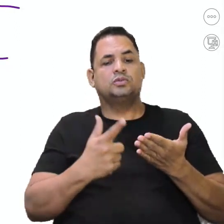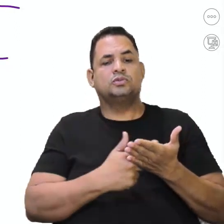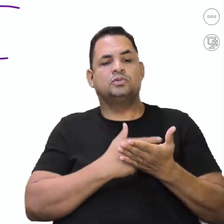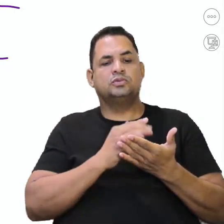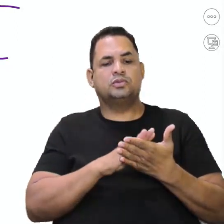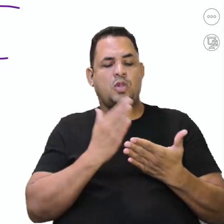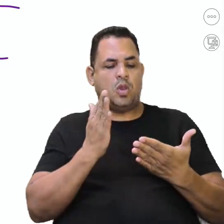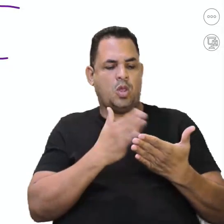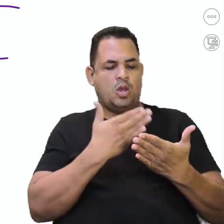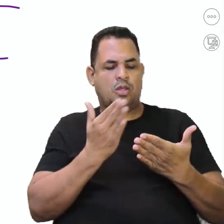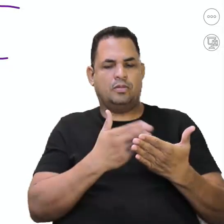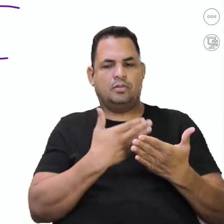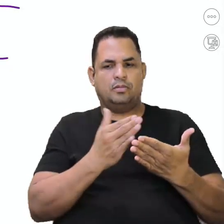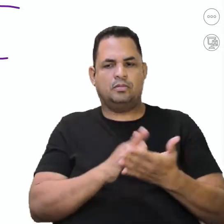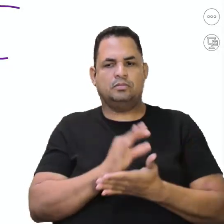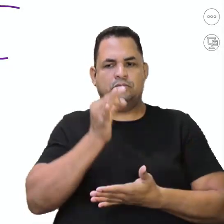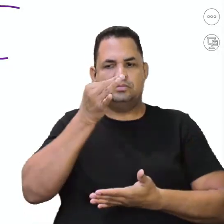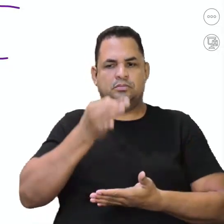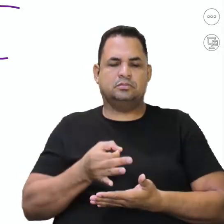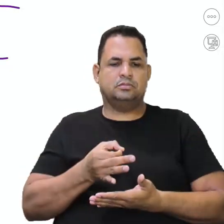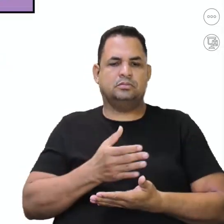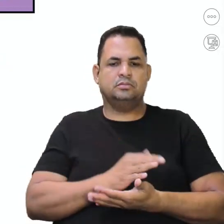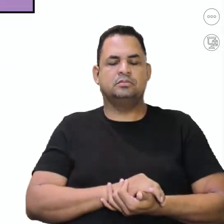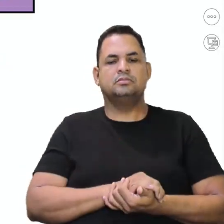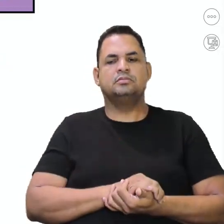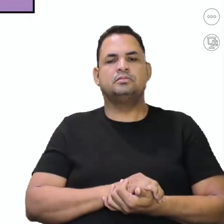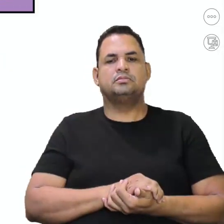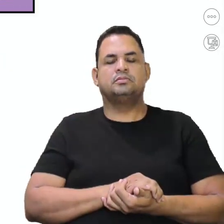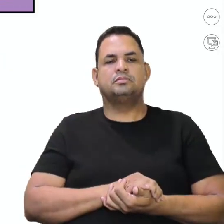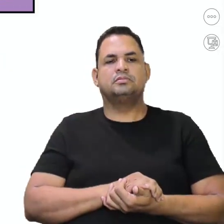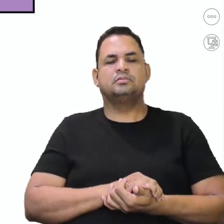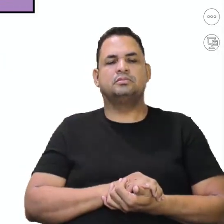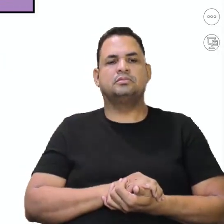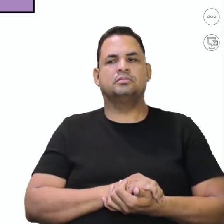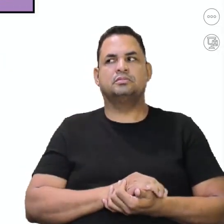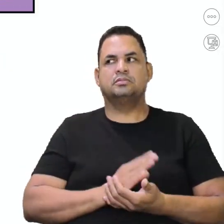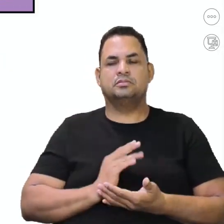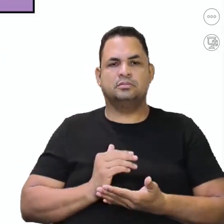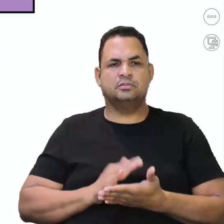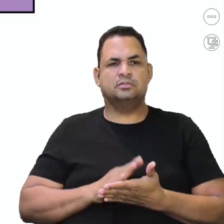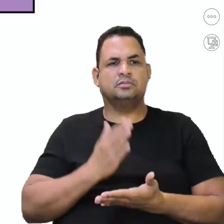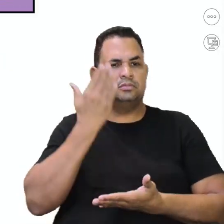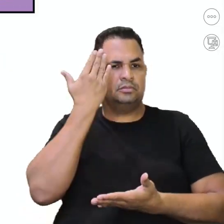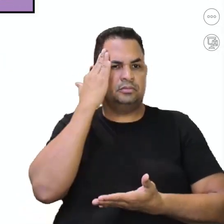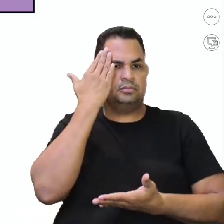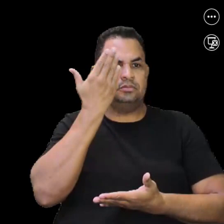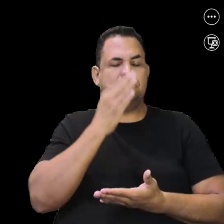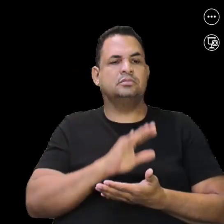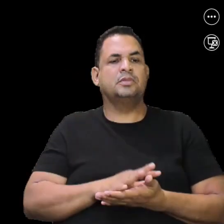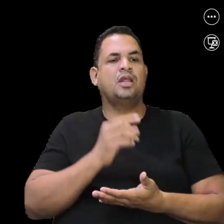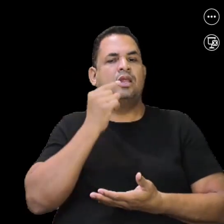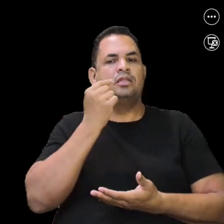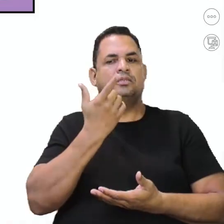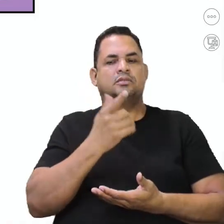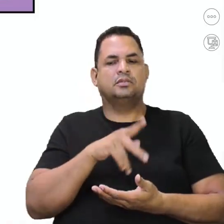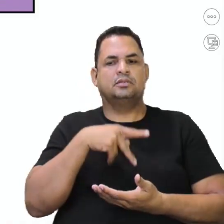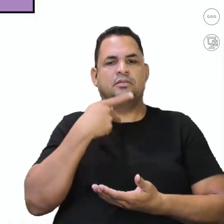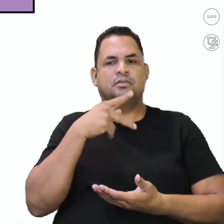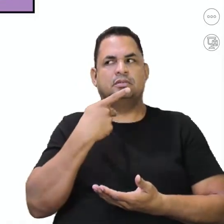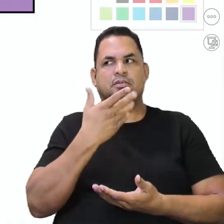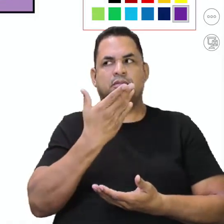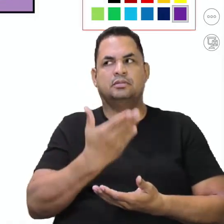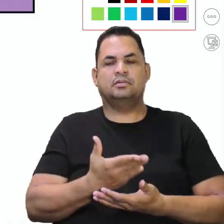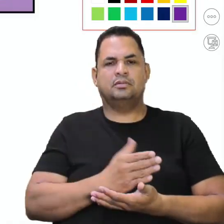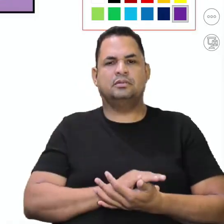no livro, certo? Vamos seguir? Olha aí, vamos entender o que o Garfield estava falando aqui, como eu falei